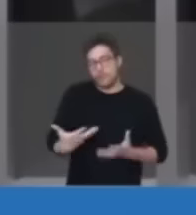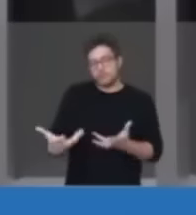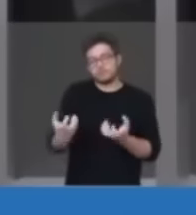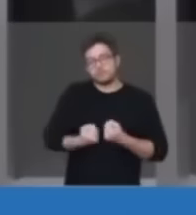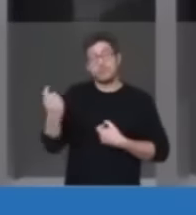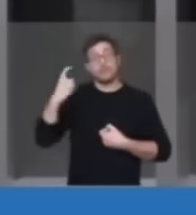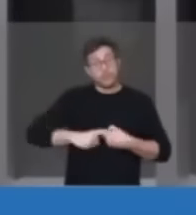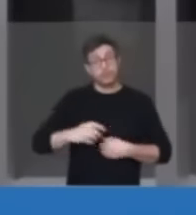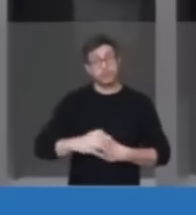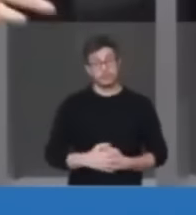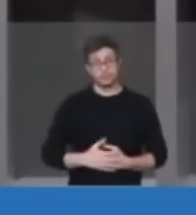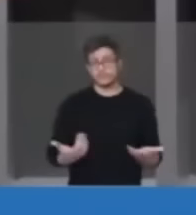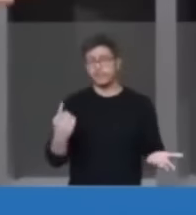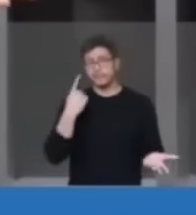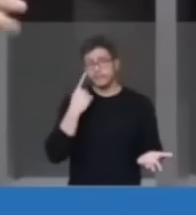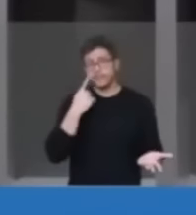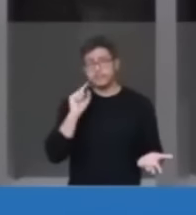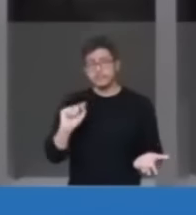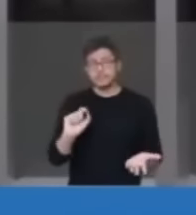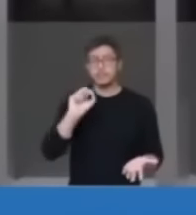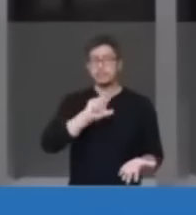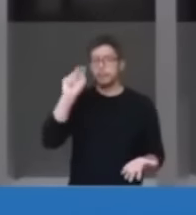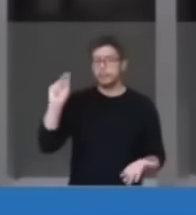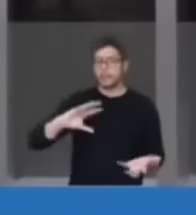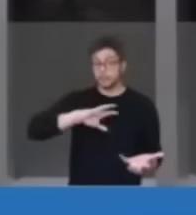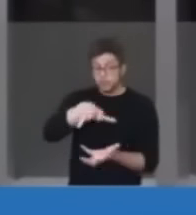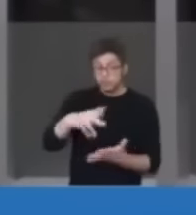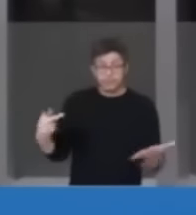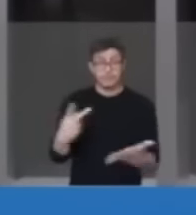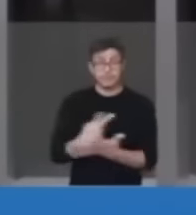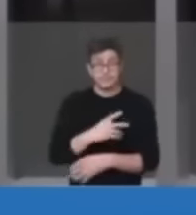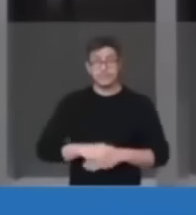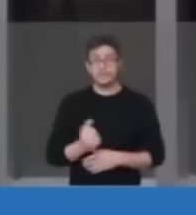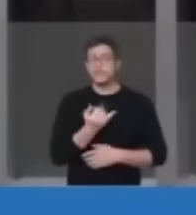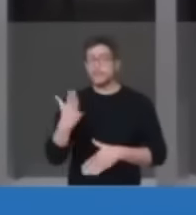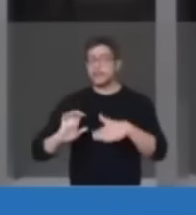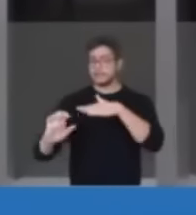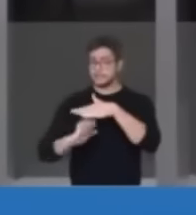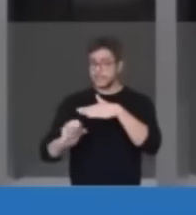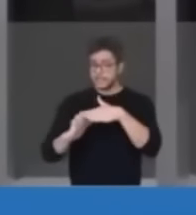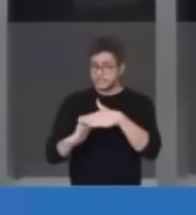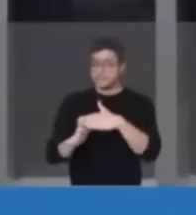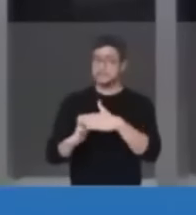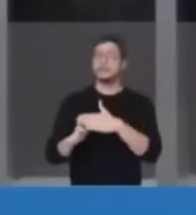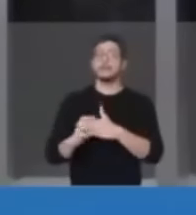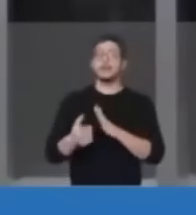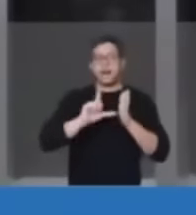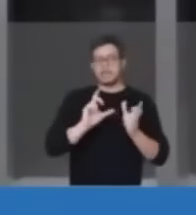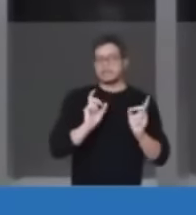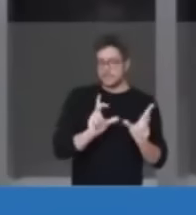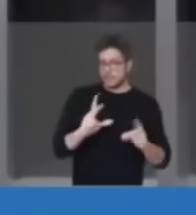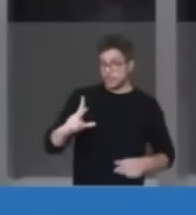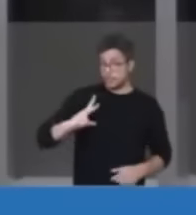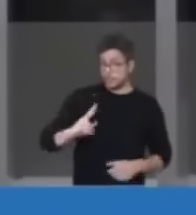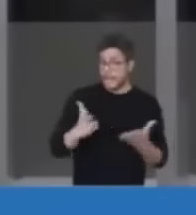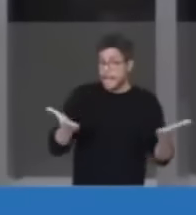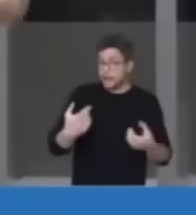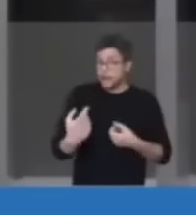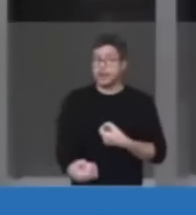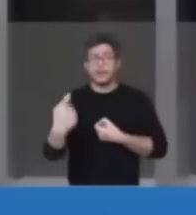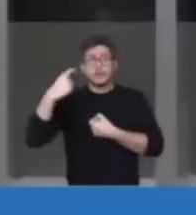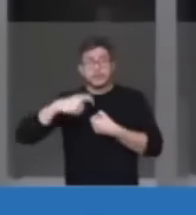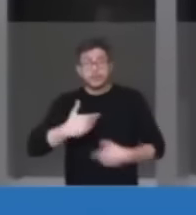petrolíferas Ora vamos olhar pra realidade Mundial vamos olhar pra realidade brasileira e vê a importância estratégica dessas empresas neste momento que nós temos um presidente que pensa o